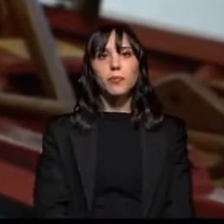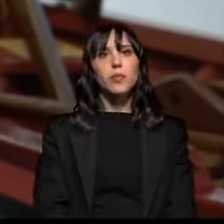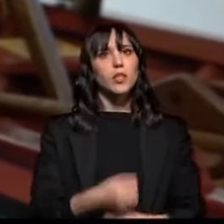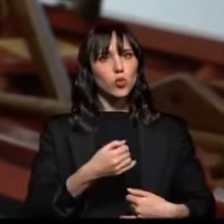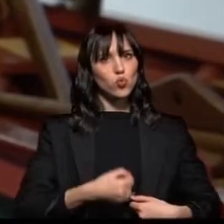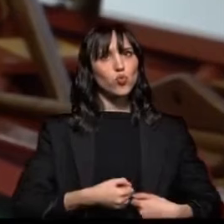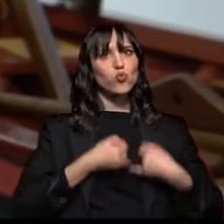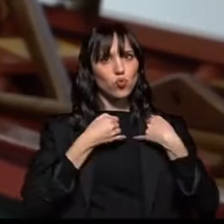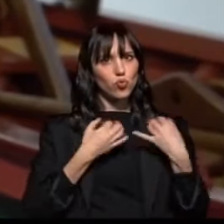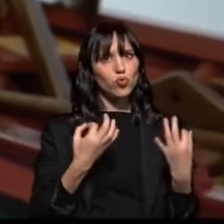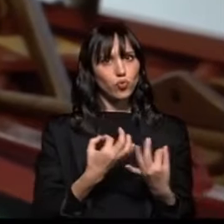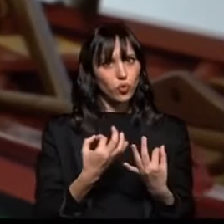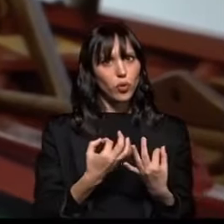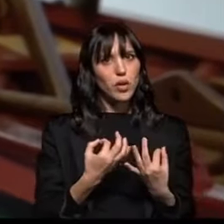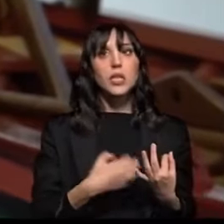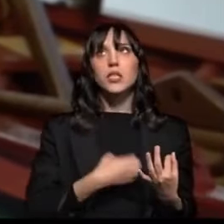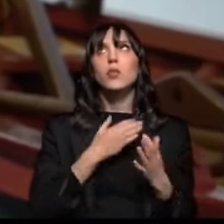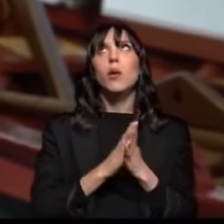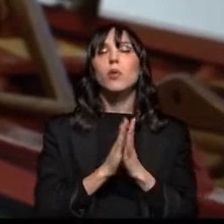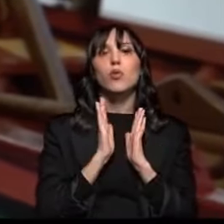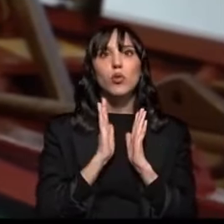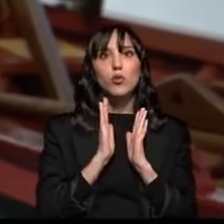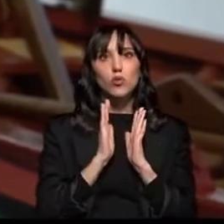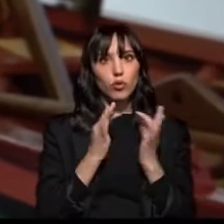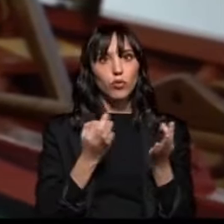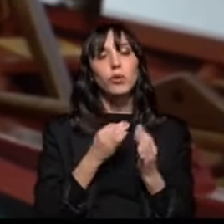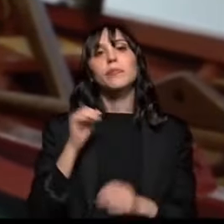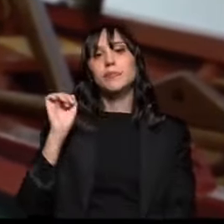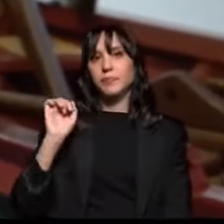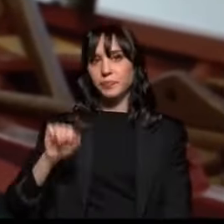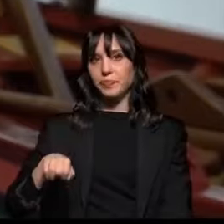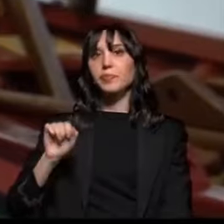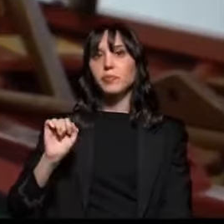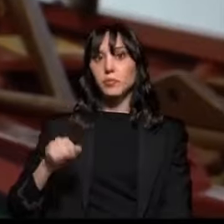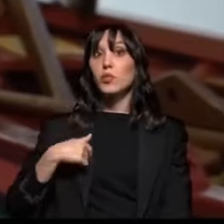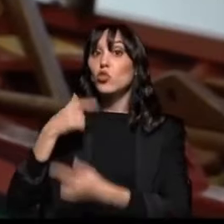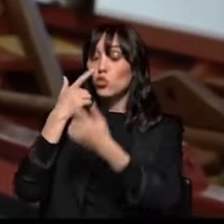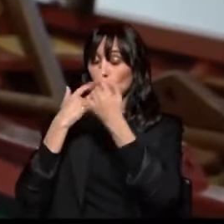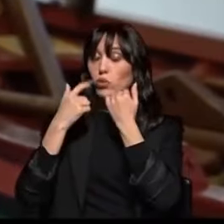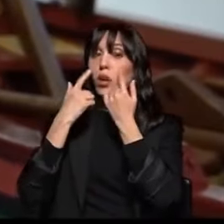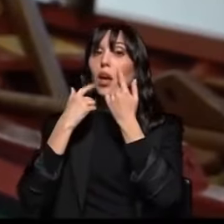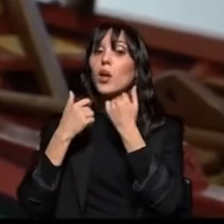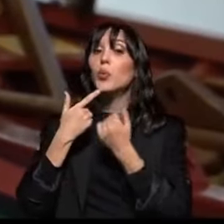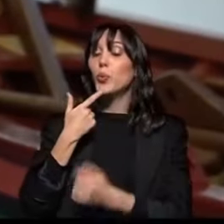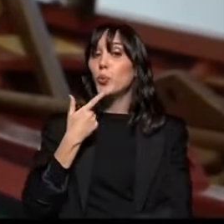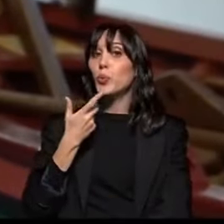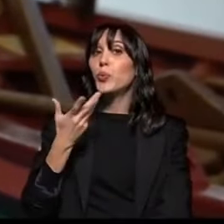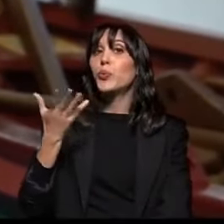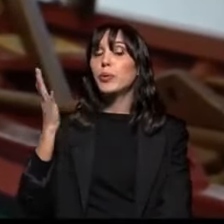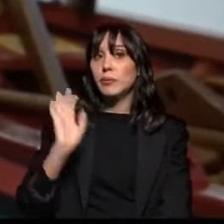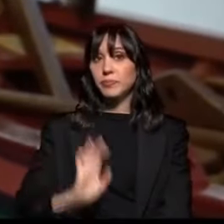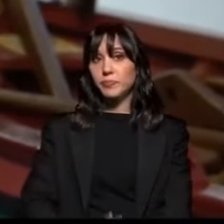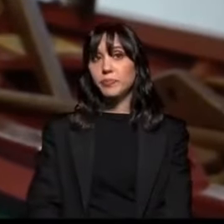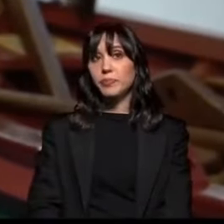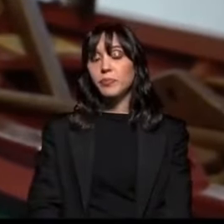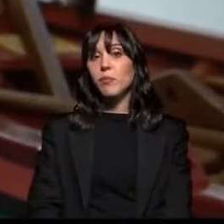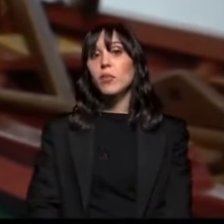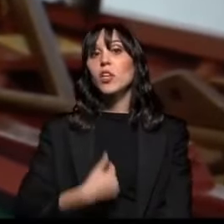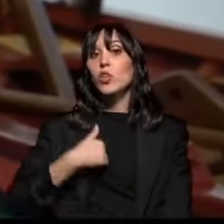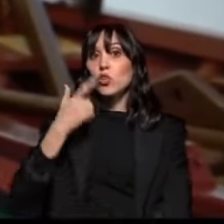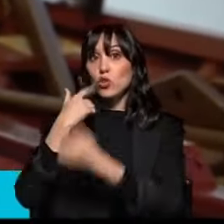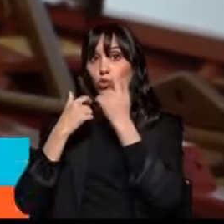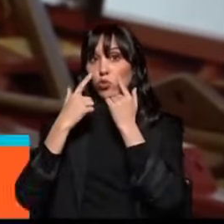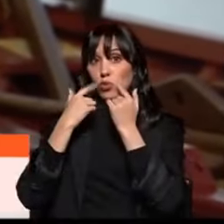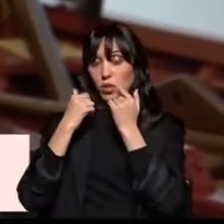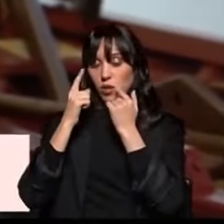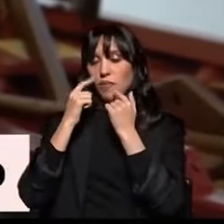Teve momentos em que, ai meu Deus, pôs as mãos ao céu? Sim, e chorei muitas vezes. E chorava, fugia para trás dos outros